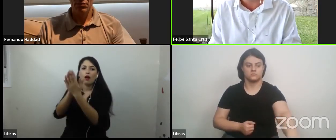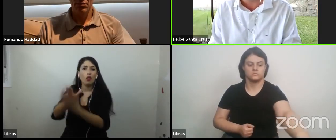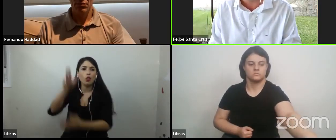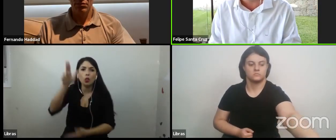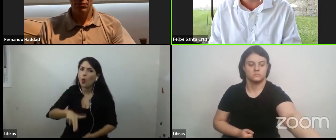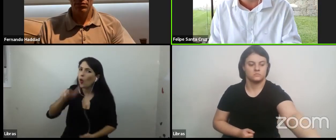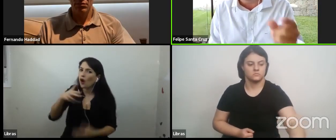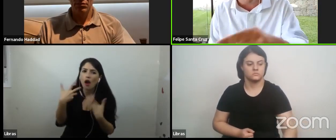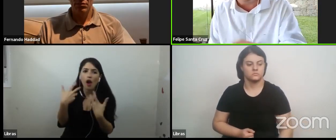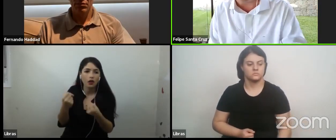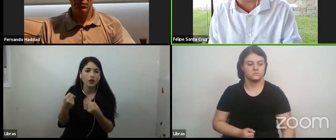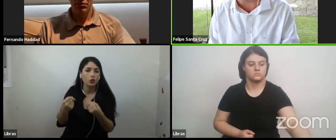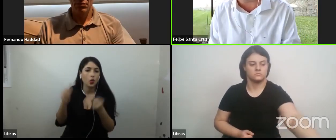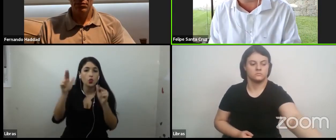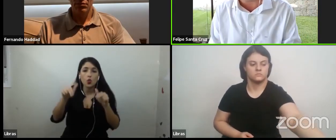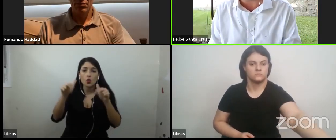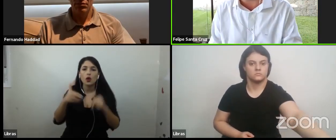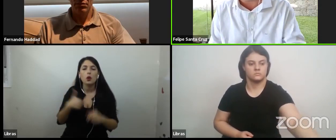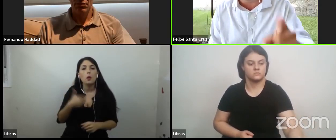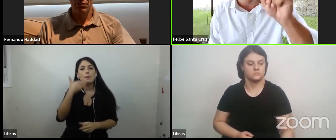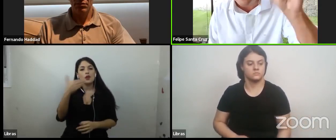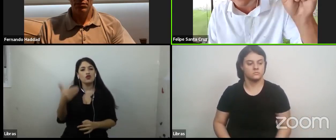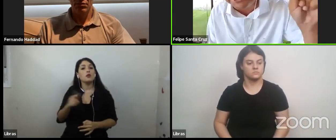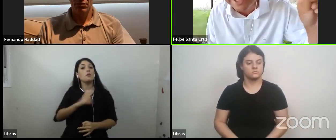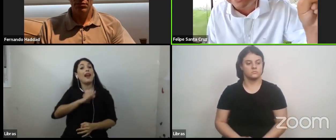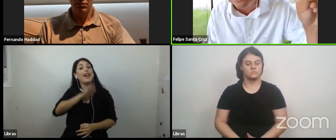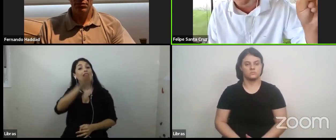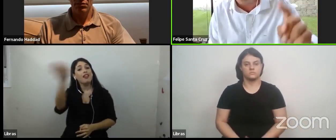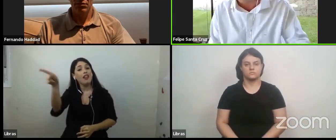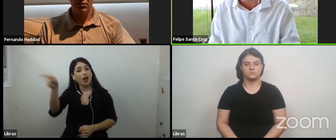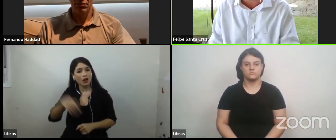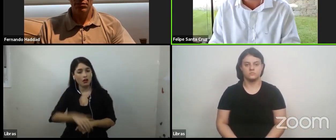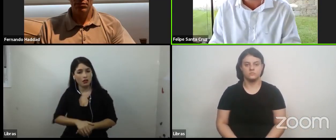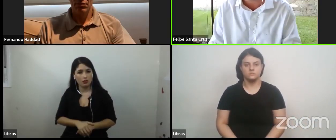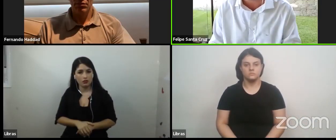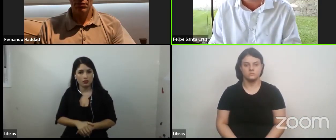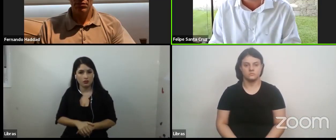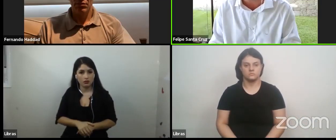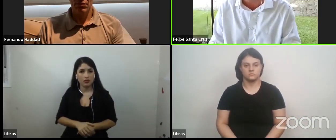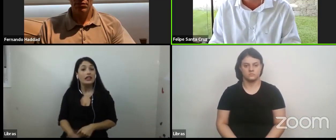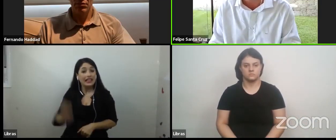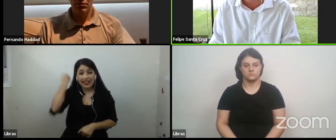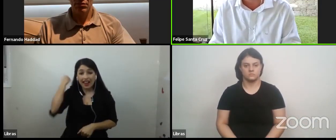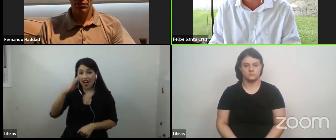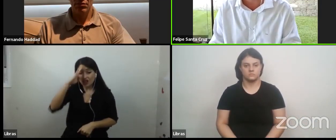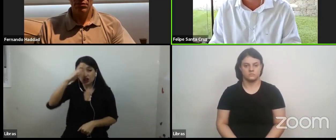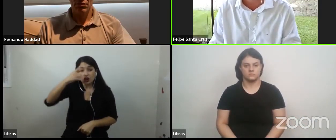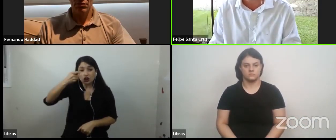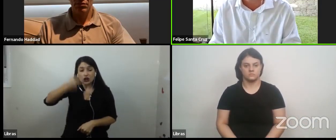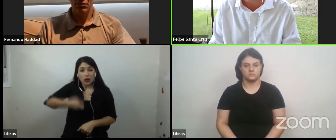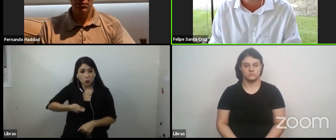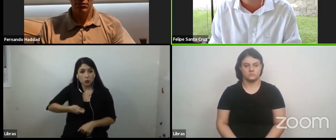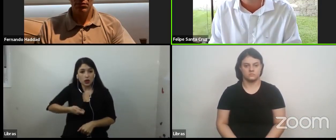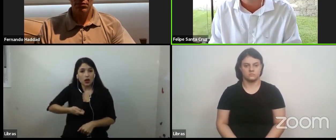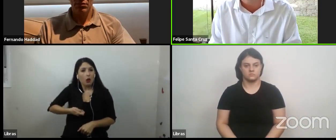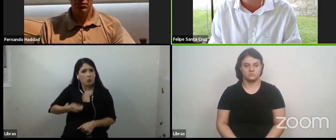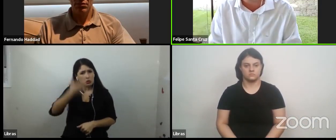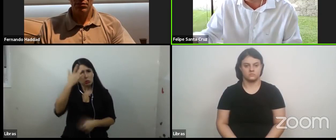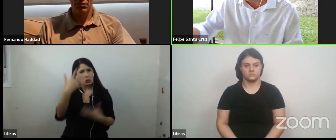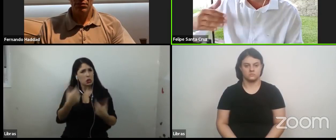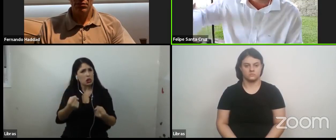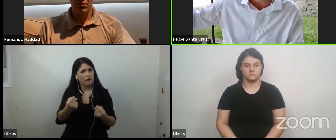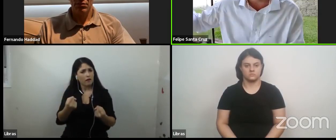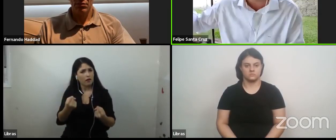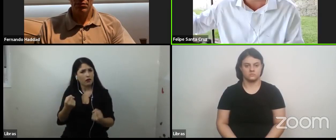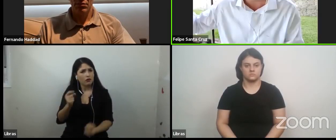prerrogativa, duas vezes para ir ao ministério. Nem na ditadura o ministro da Justiça não recebia o presidente do Conselho